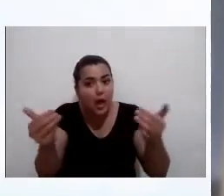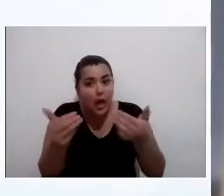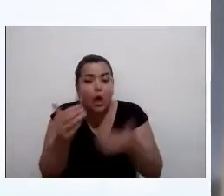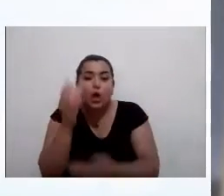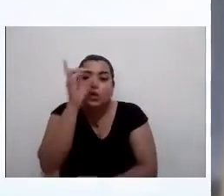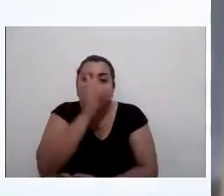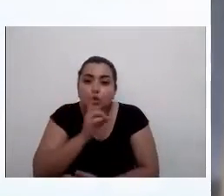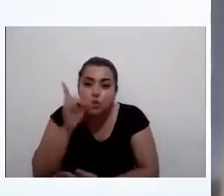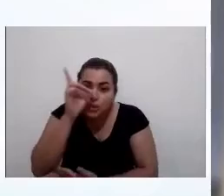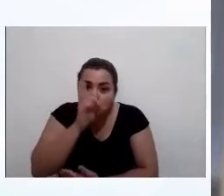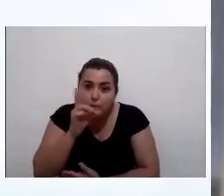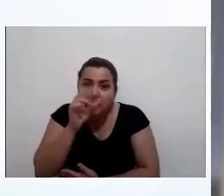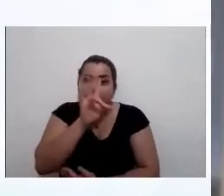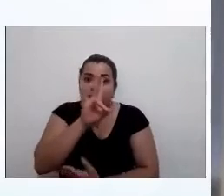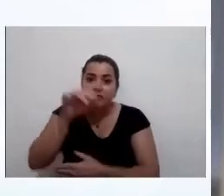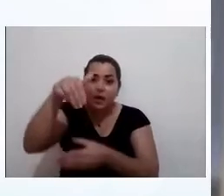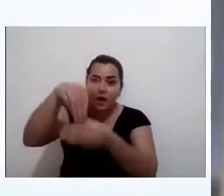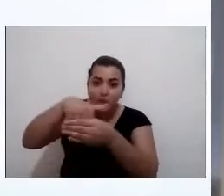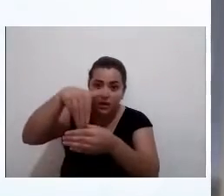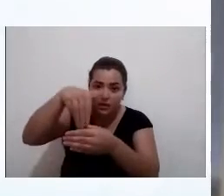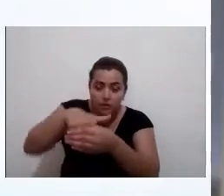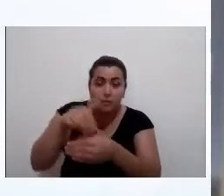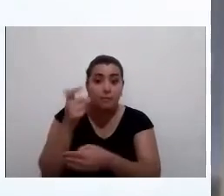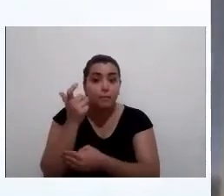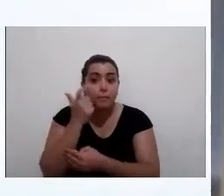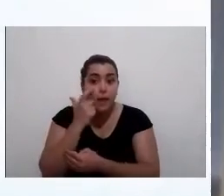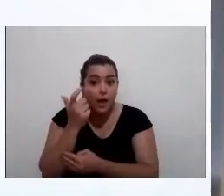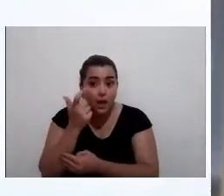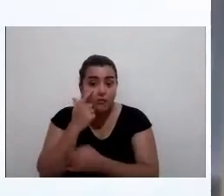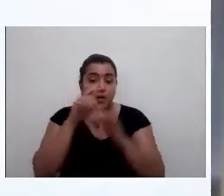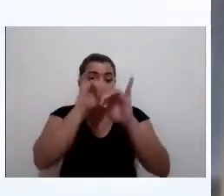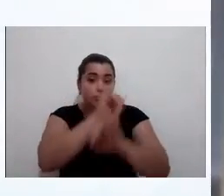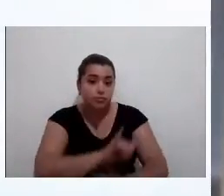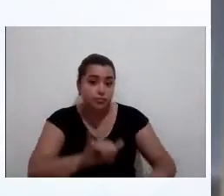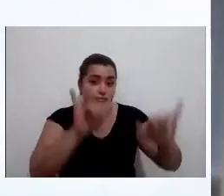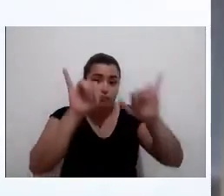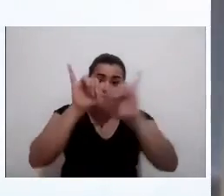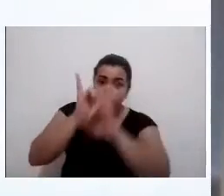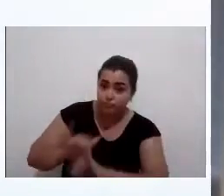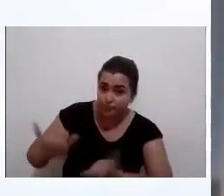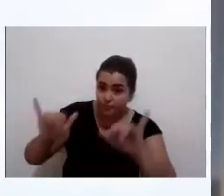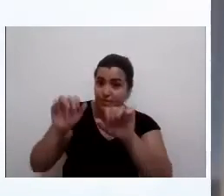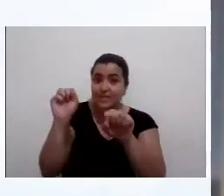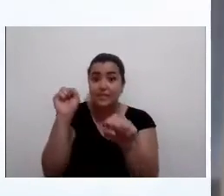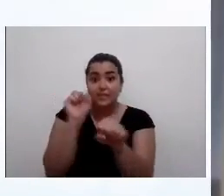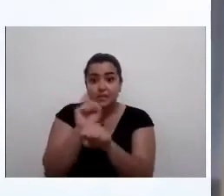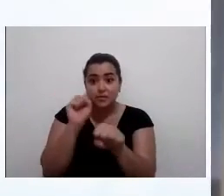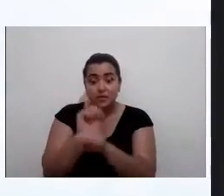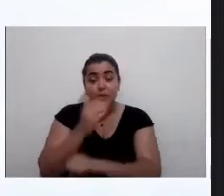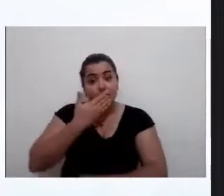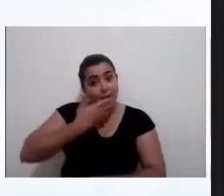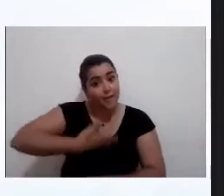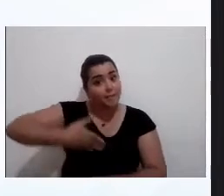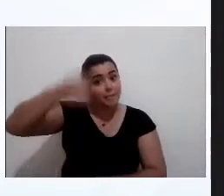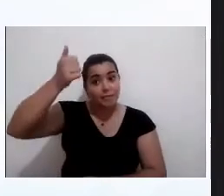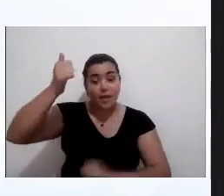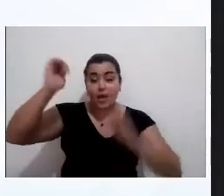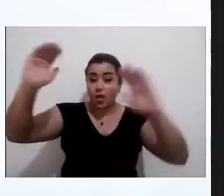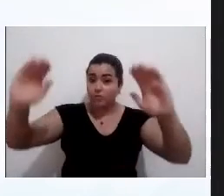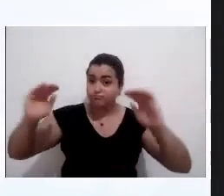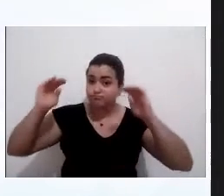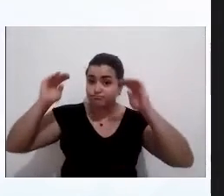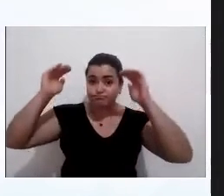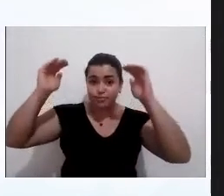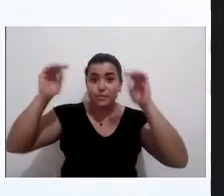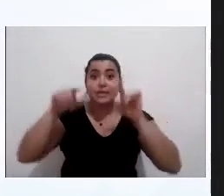agora aqui, que também vão nos dizer, vão nos mandar mensagens, né? Esperamos que as melhores possíveis. E